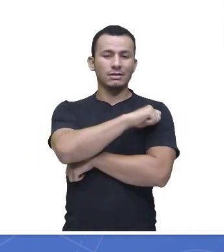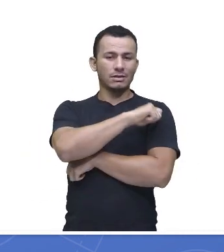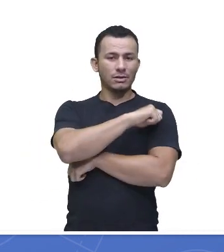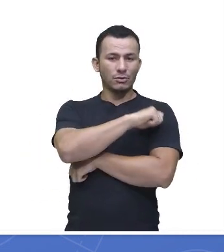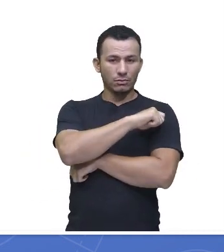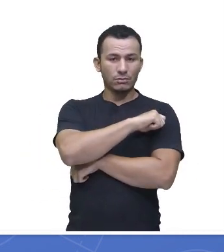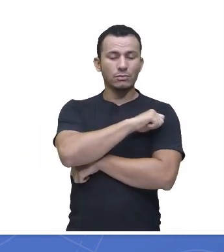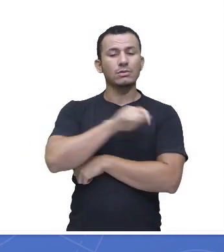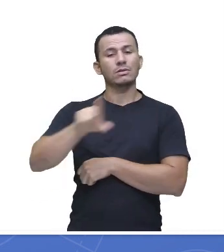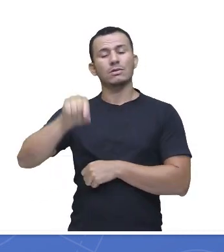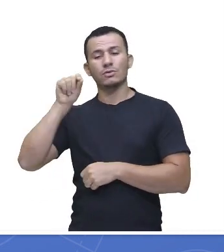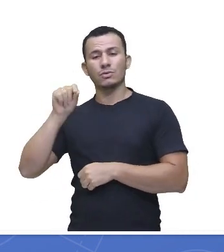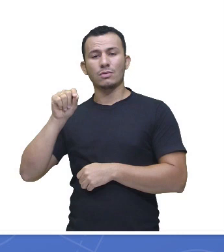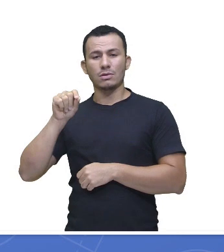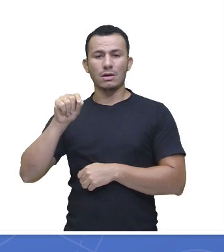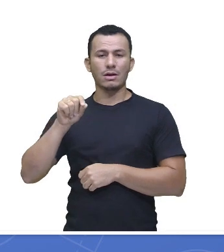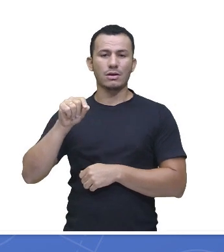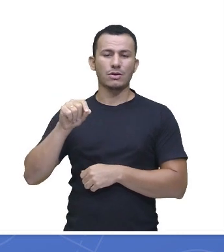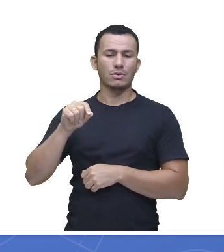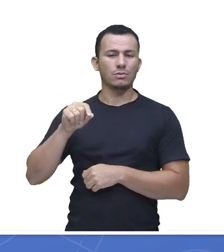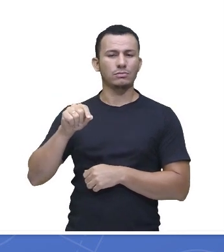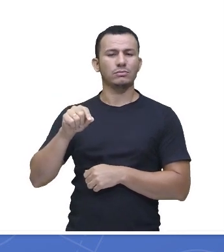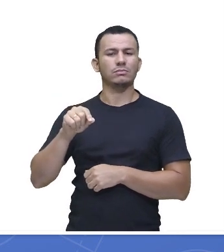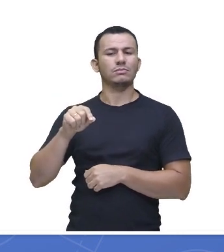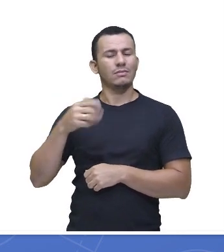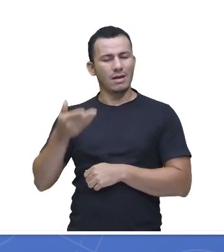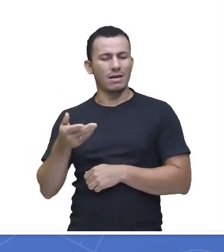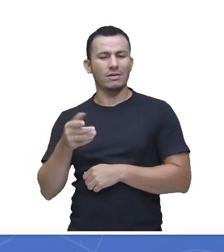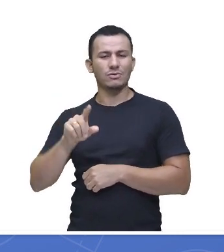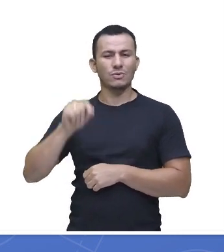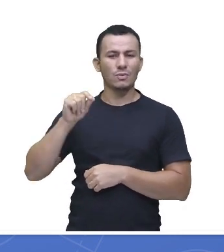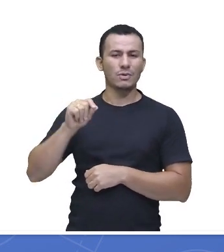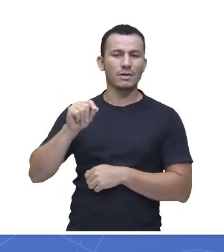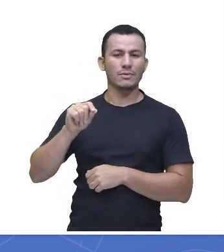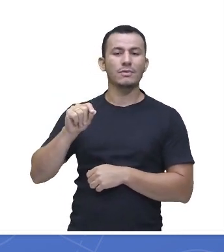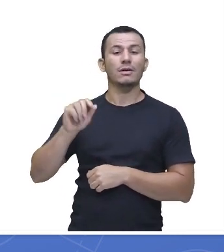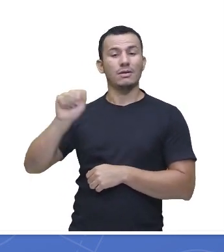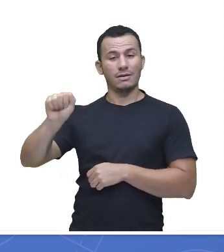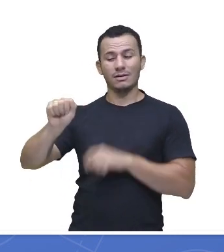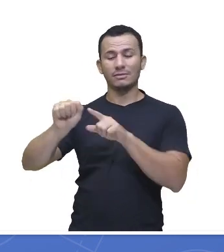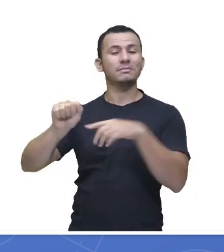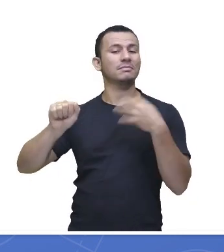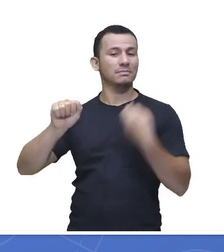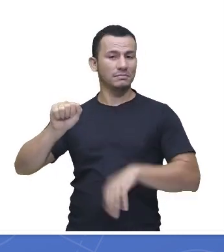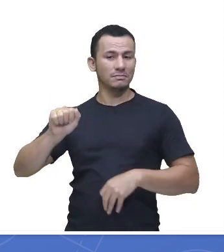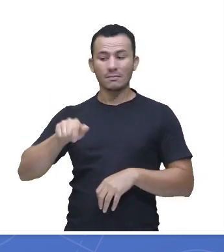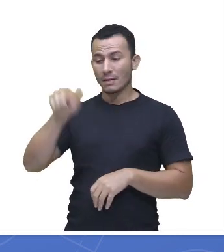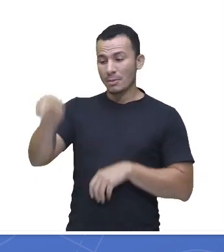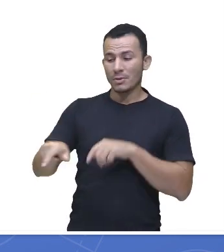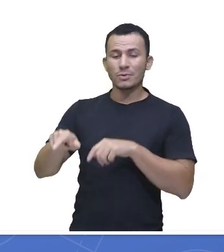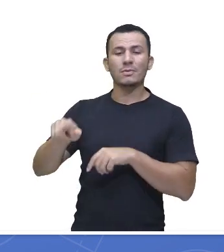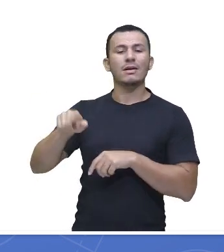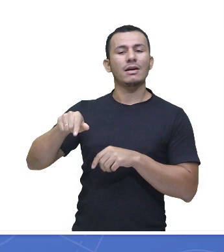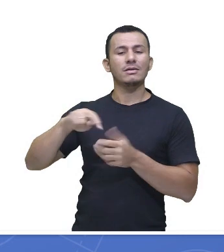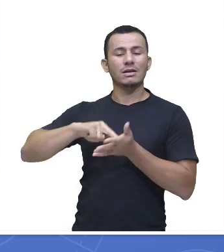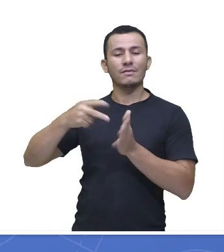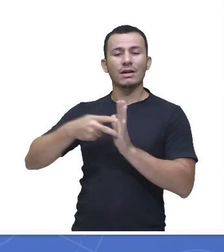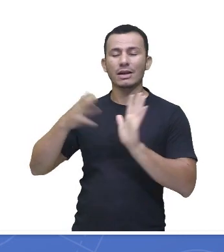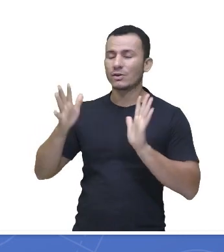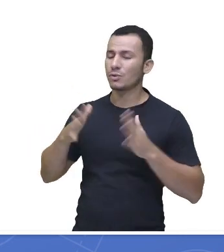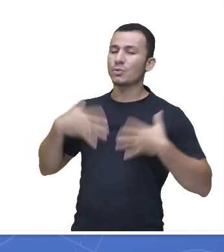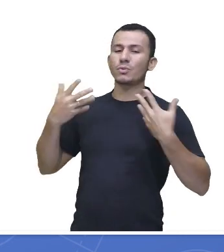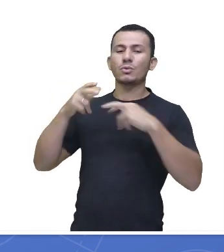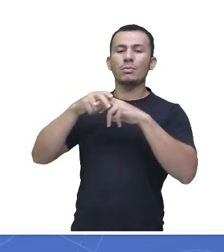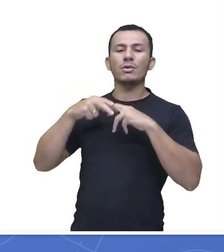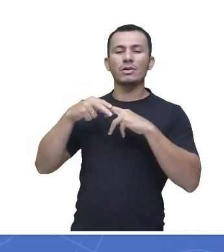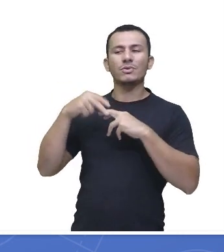que assinalaram, e aí todos que marcaram a alternativa A. Que o personagem assustou-se tanto que perdeu